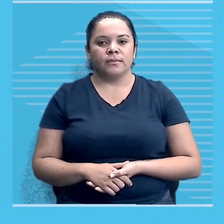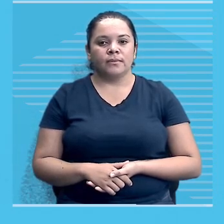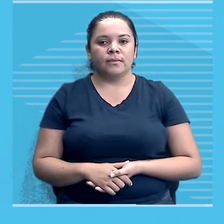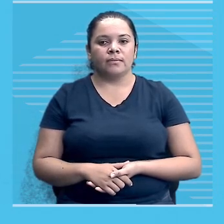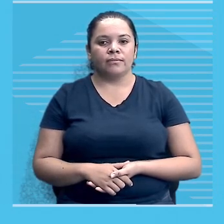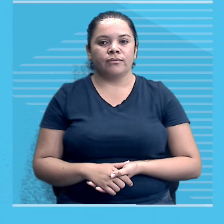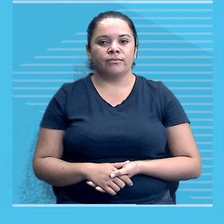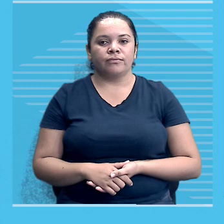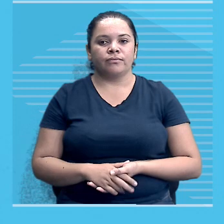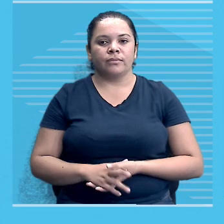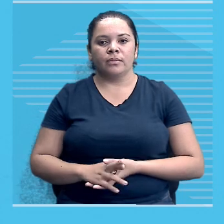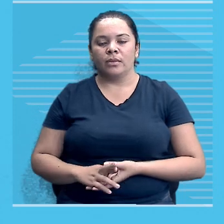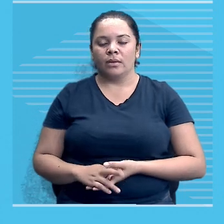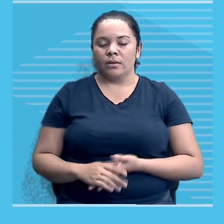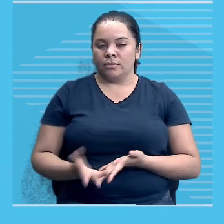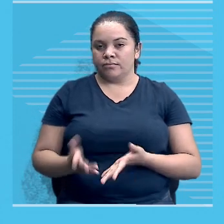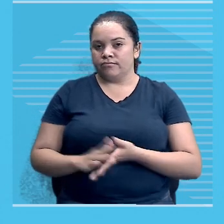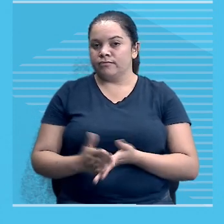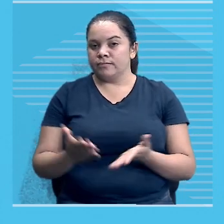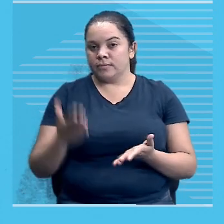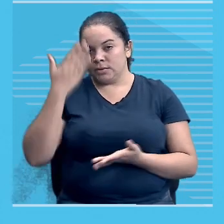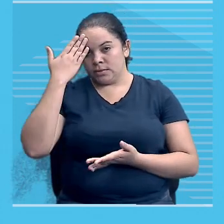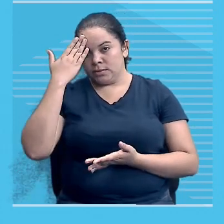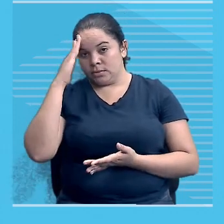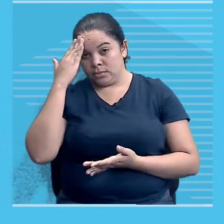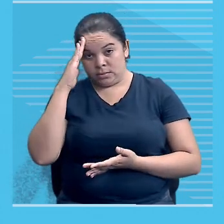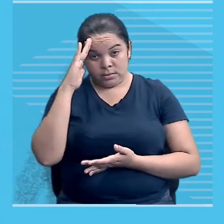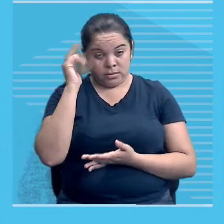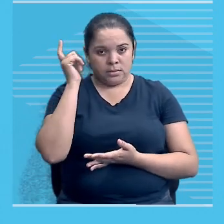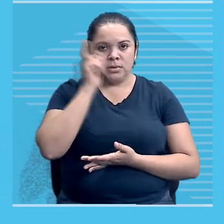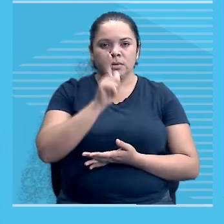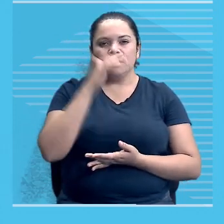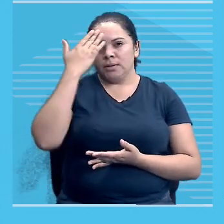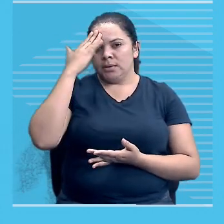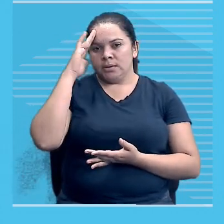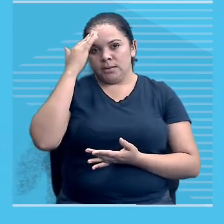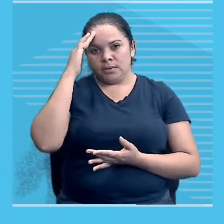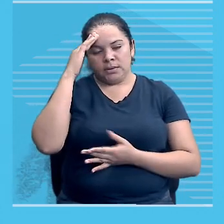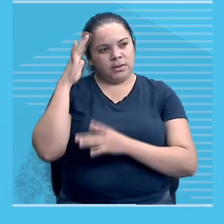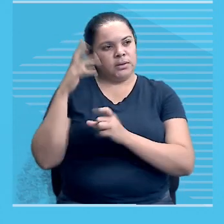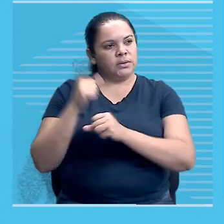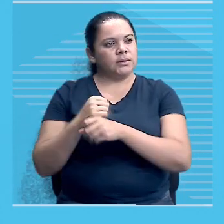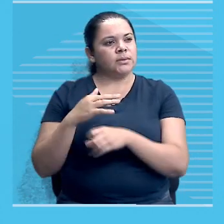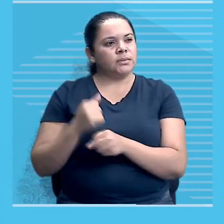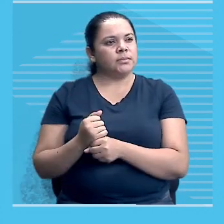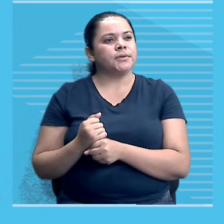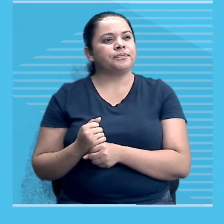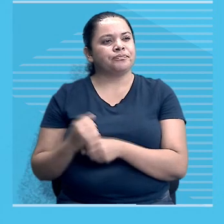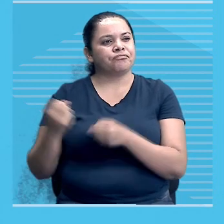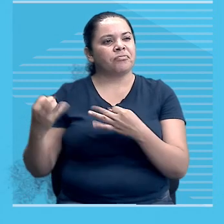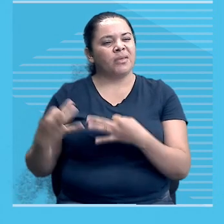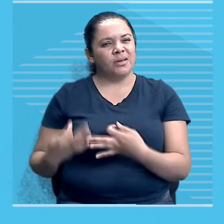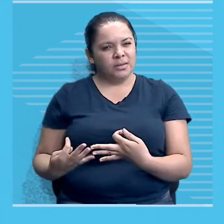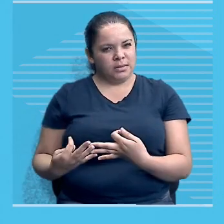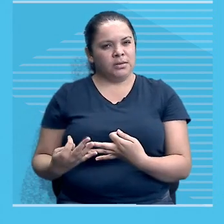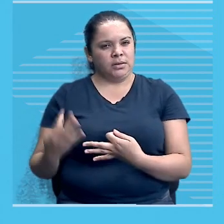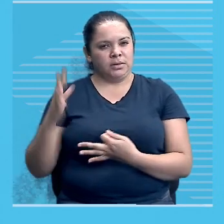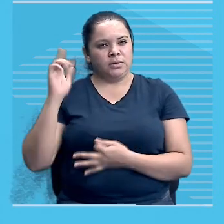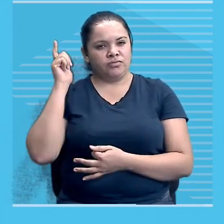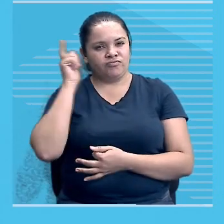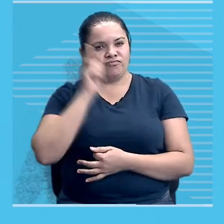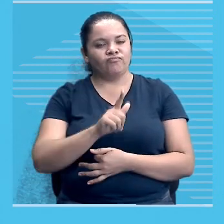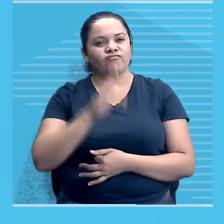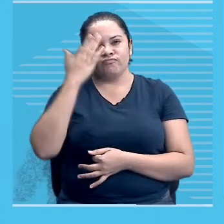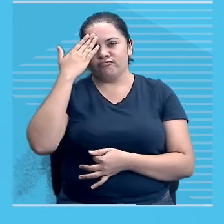me diz aí para mim E aí E aí